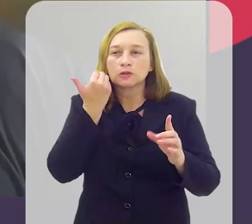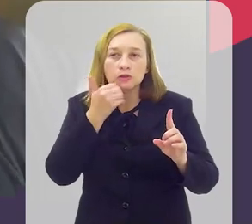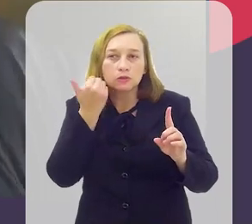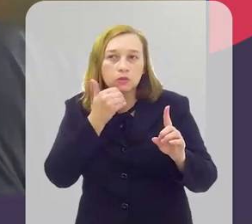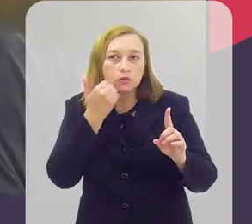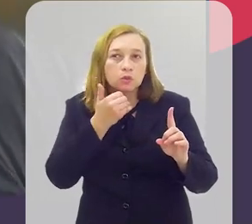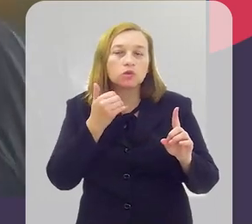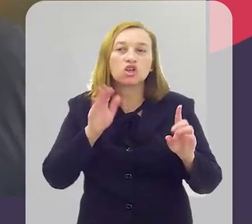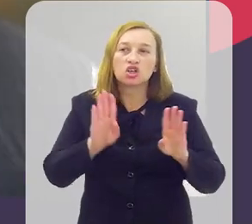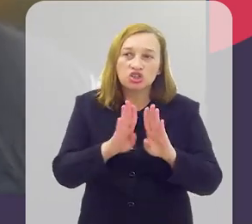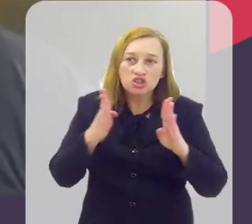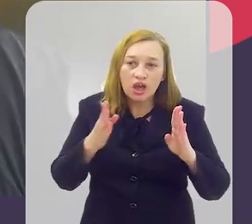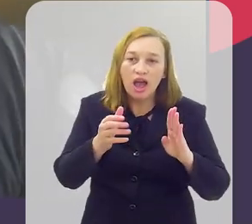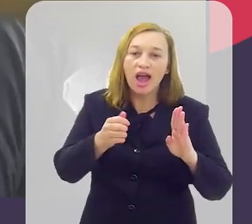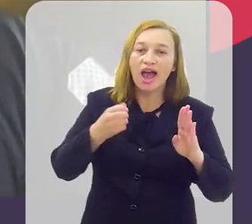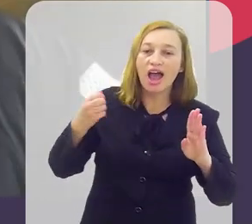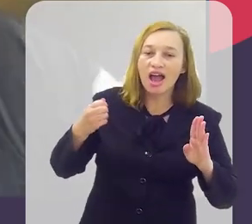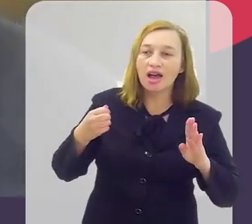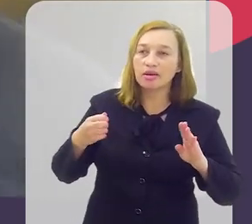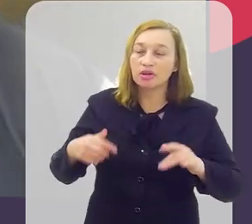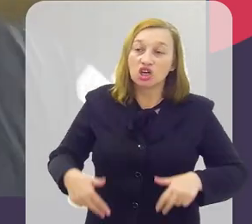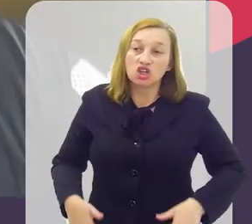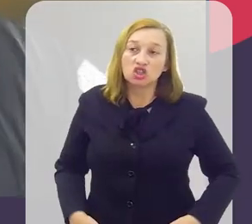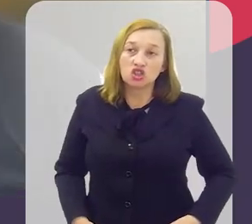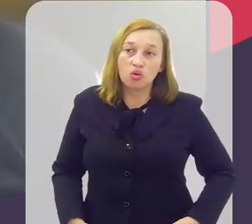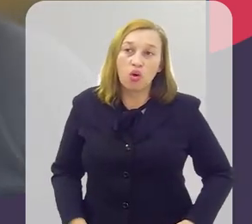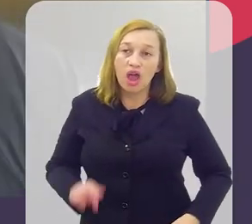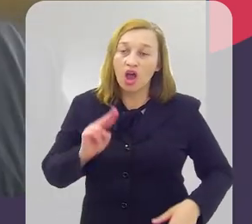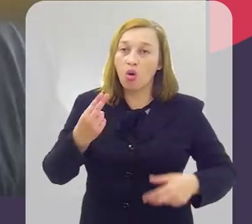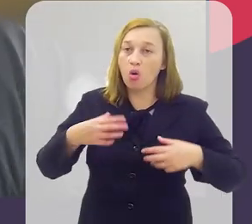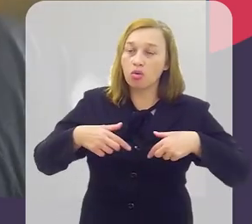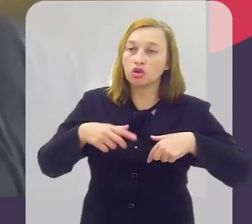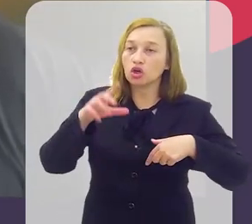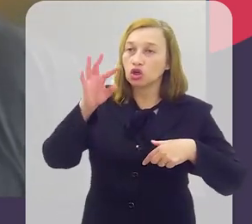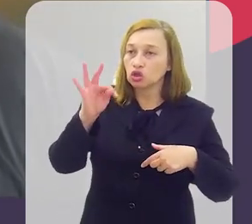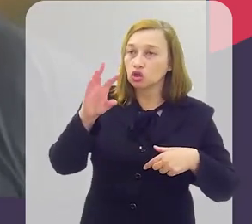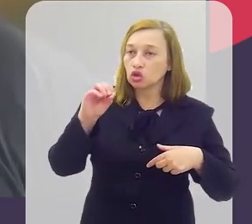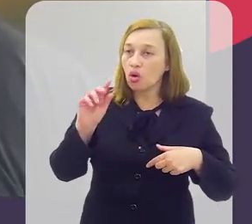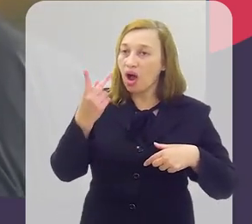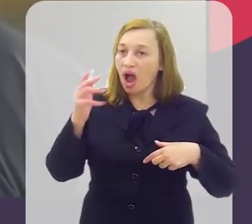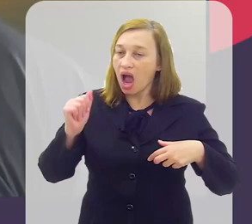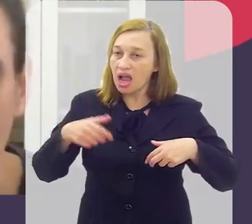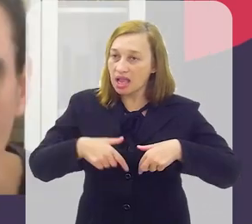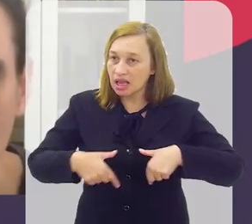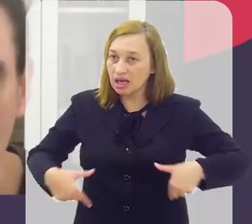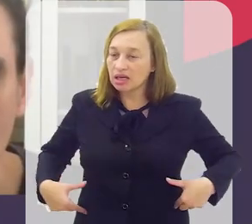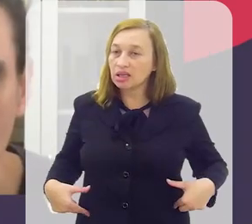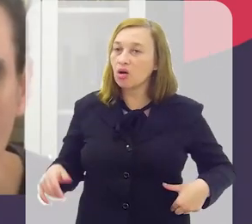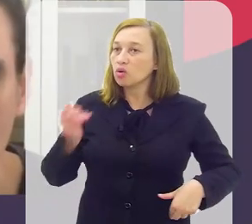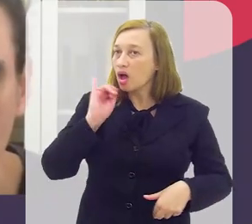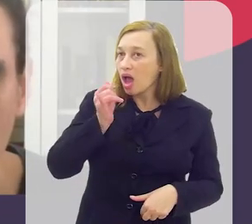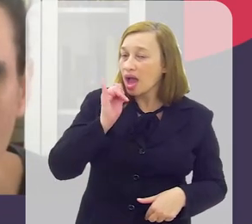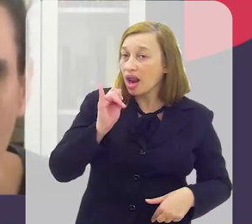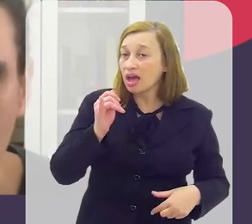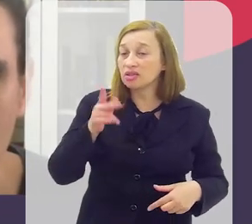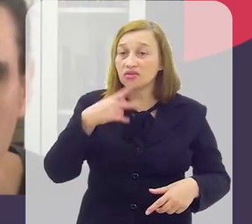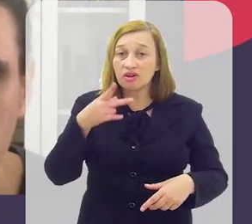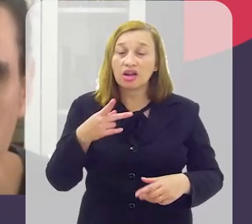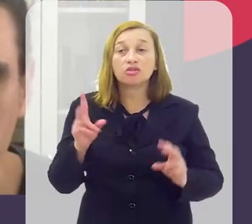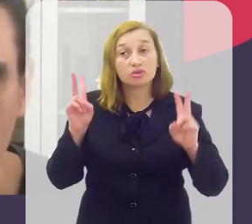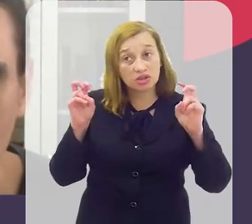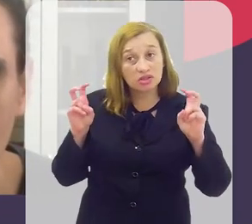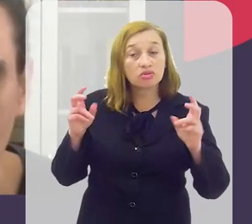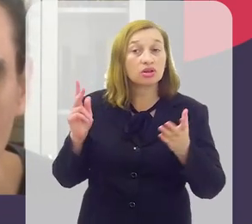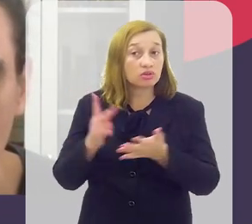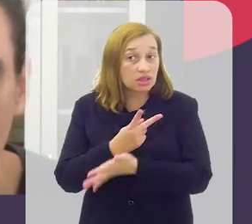são maliciosos ali, já abre a porta de cueca ou de toalha. E assim, há muitos relatos que chegam a gente sobre